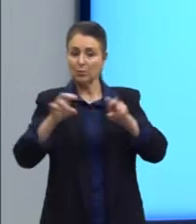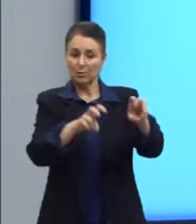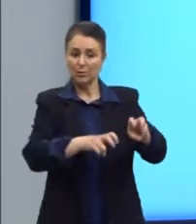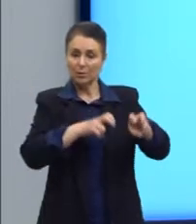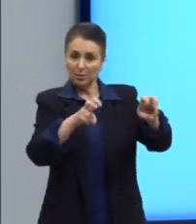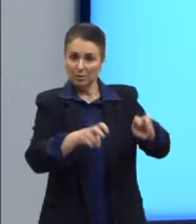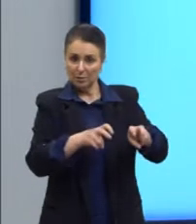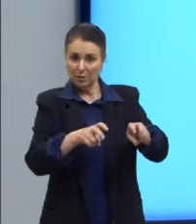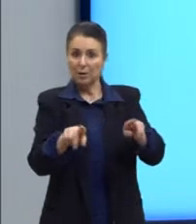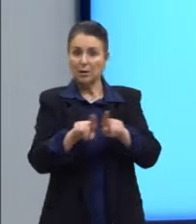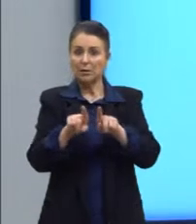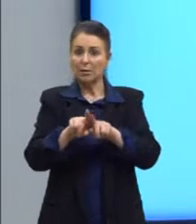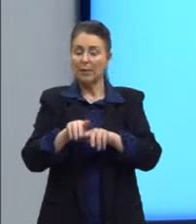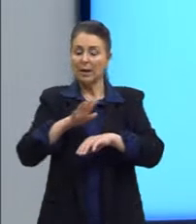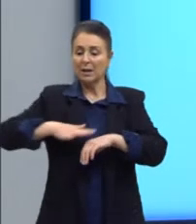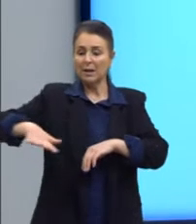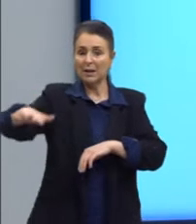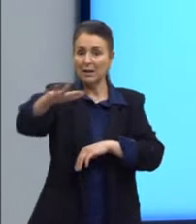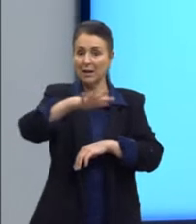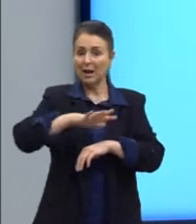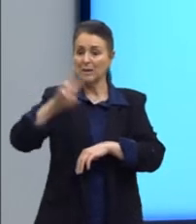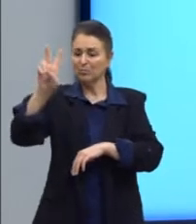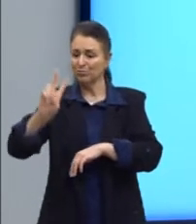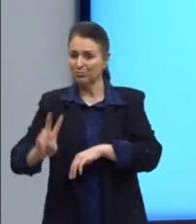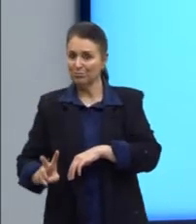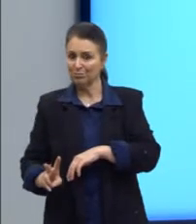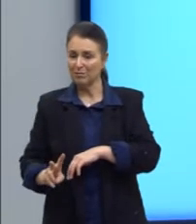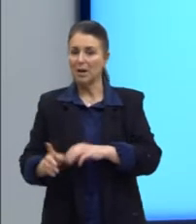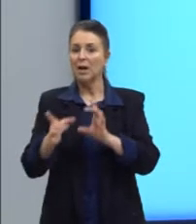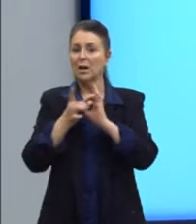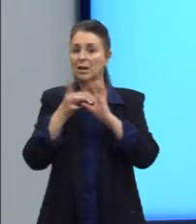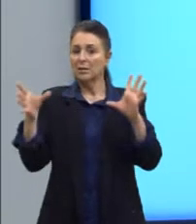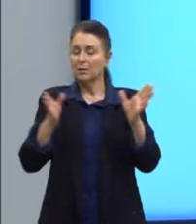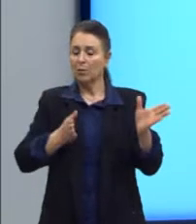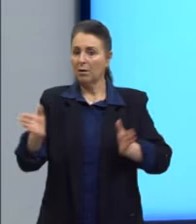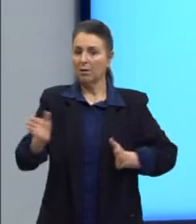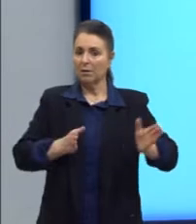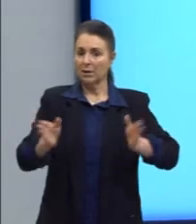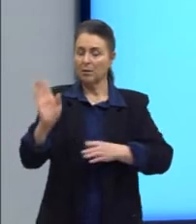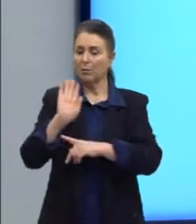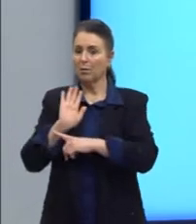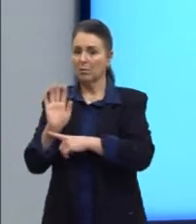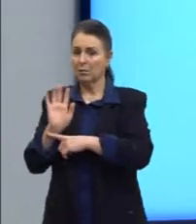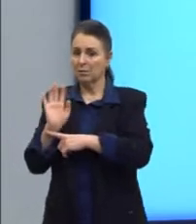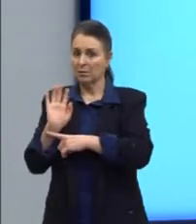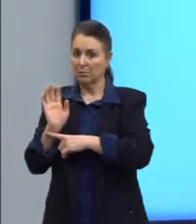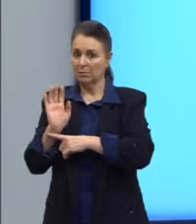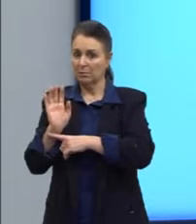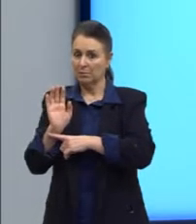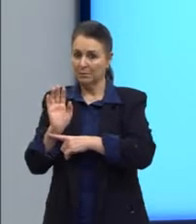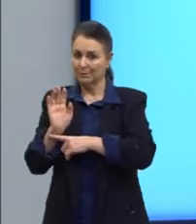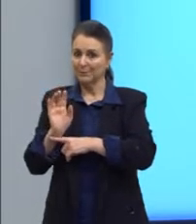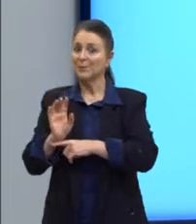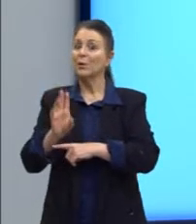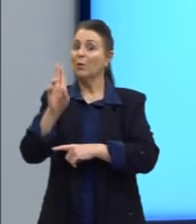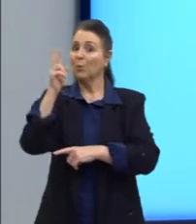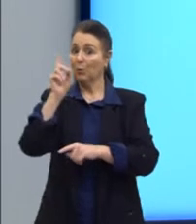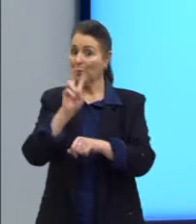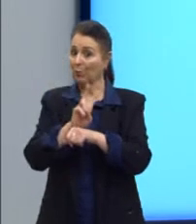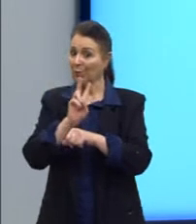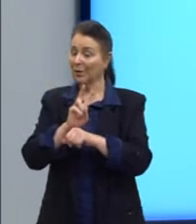nas áreas menos valorizadas. A democratização do acesso ao cinema, menção ao tema aqui,